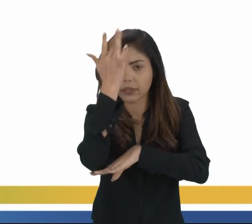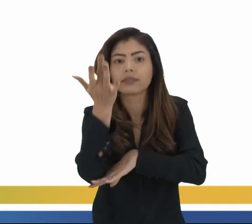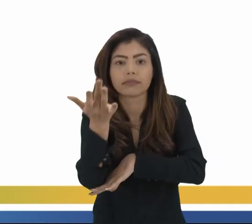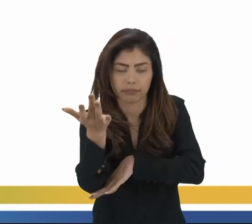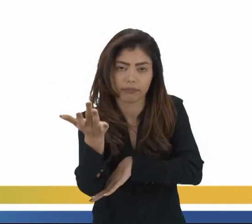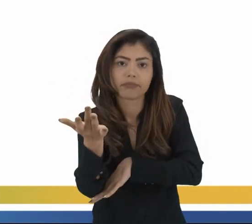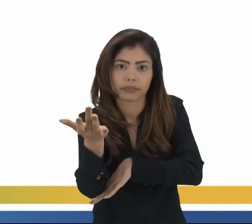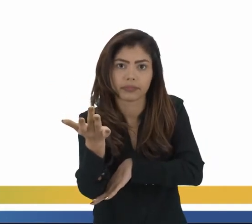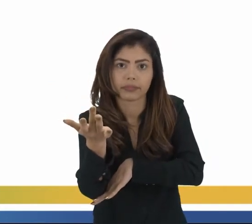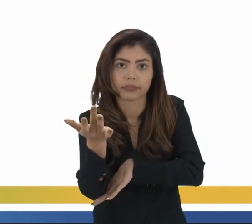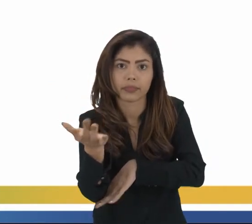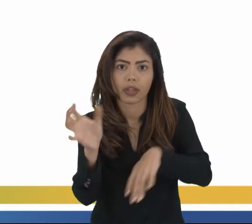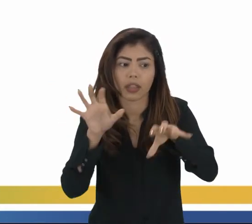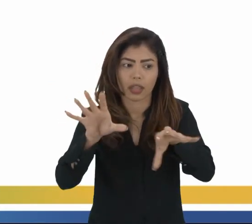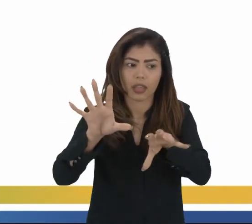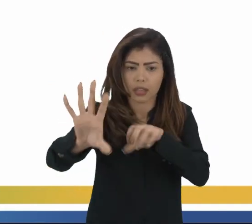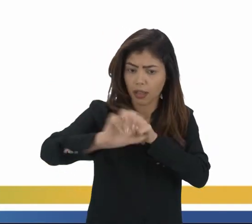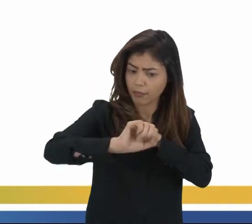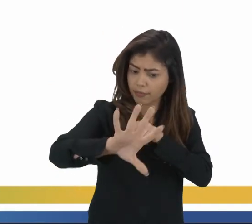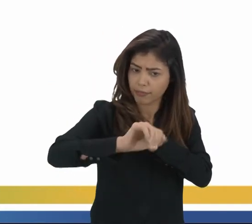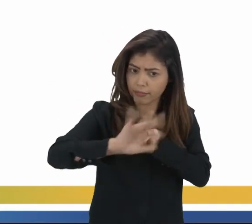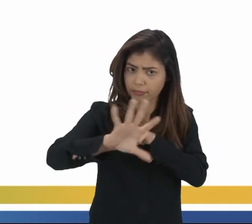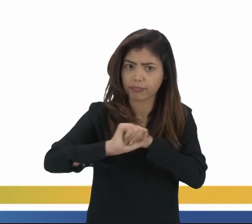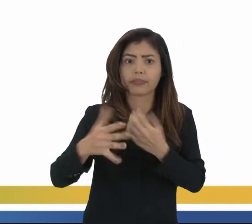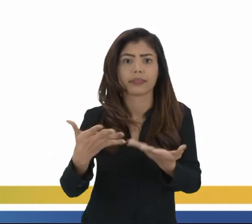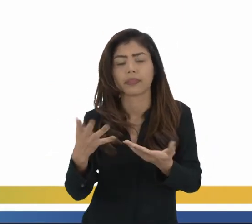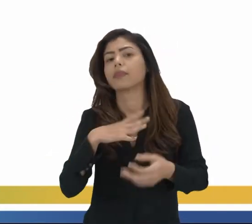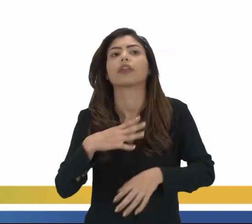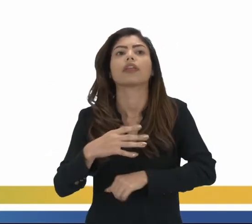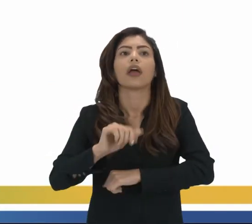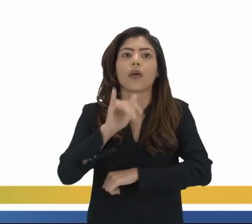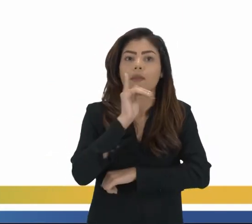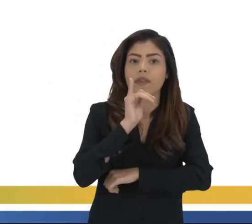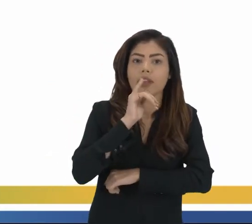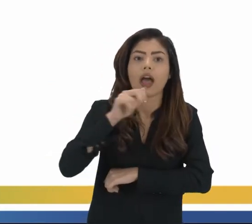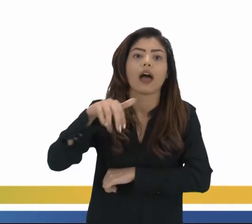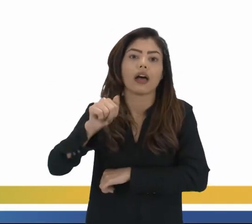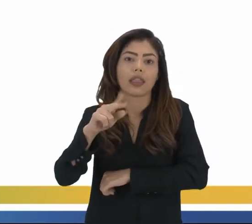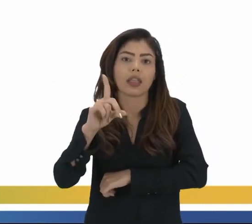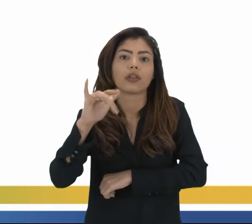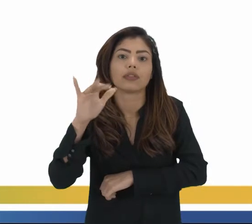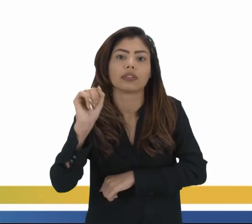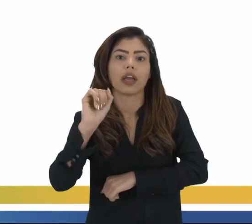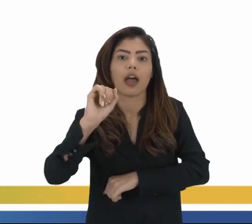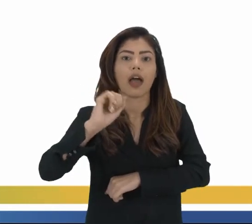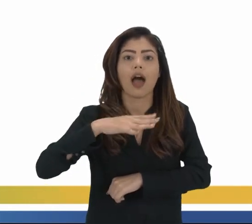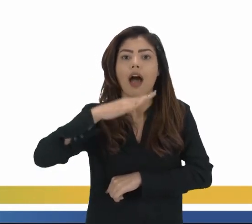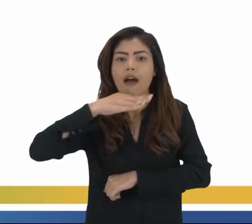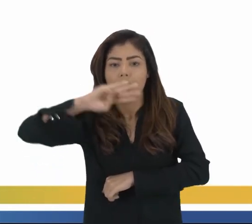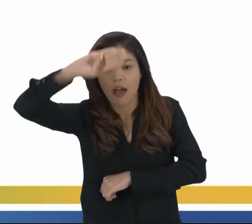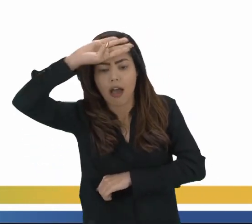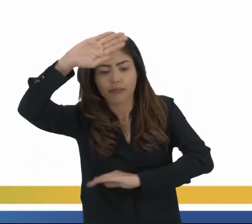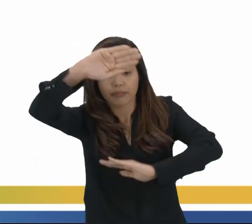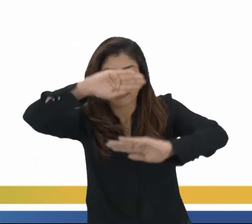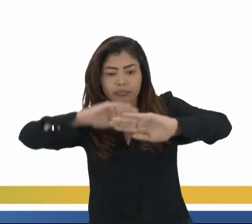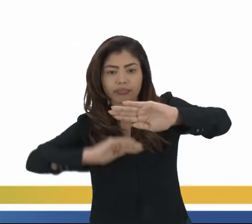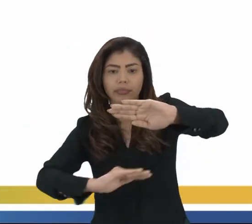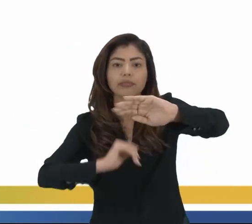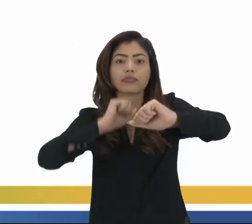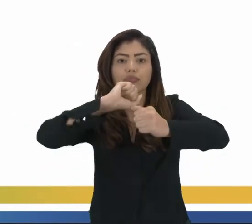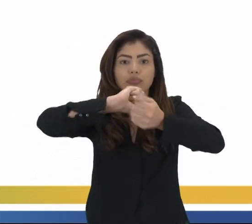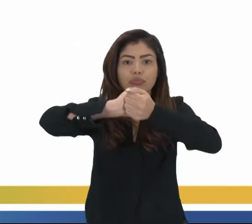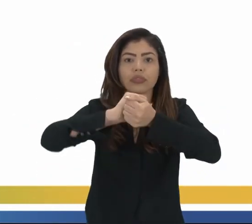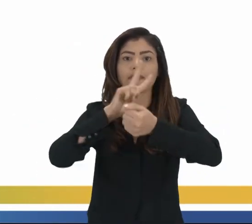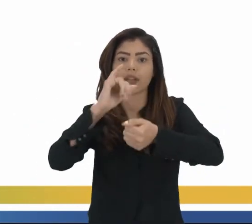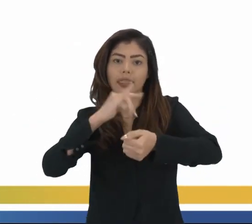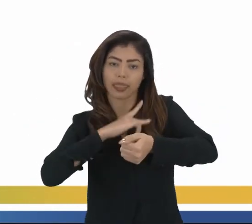aquisição dessas variantes. A fronteira da Andalucia faz fronteira com países árabes, então automaticamente eu vou